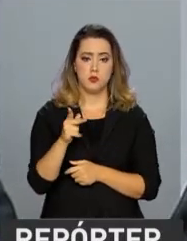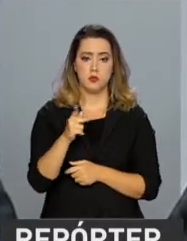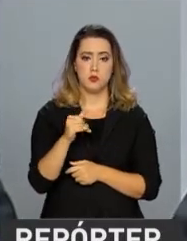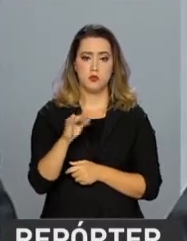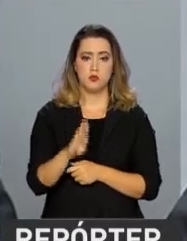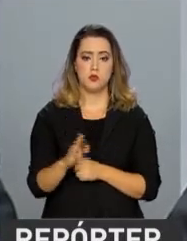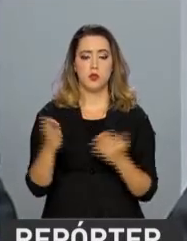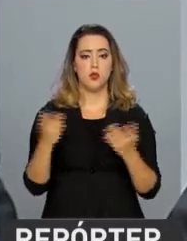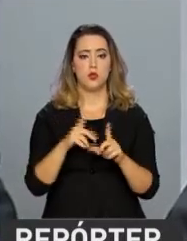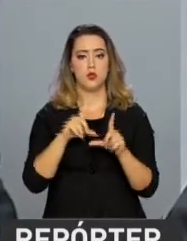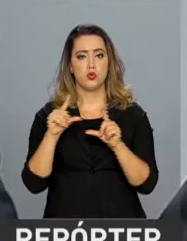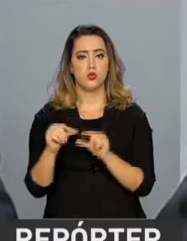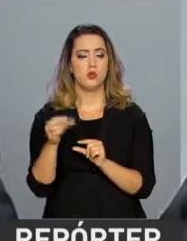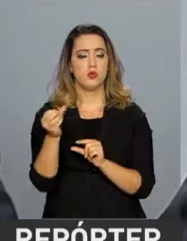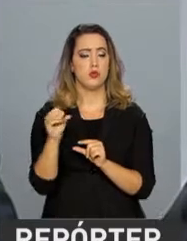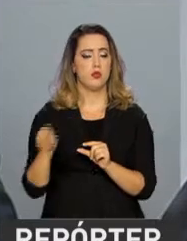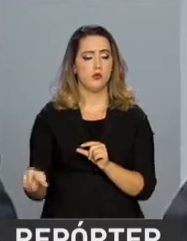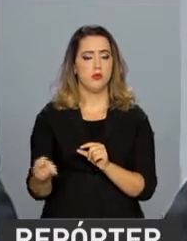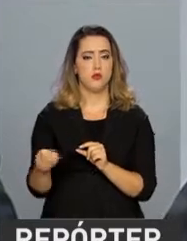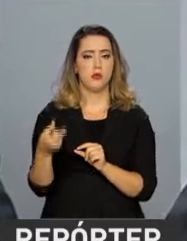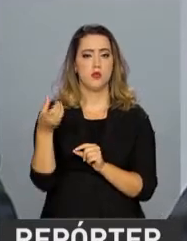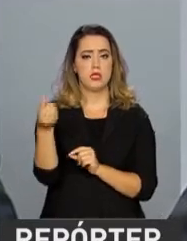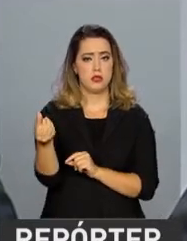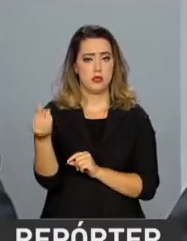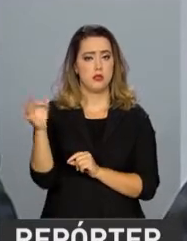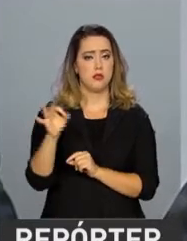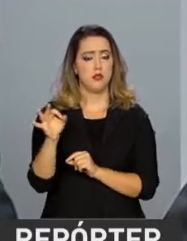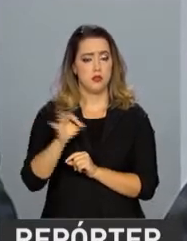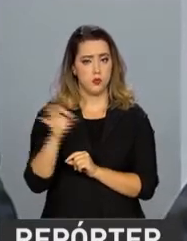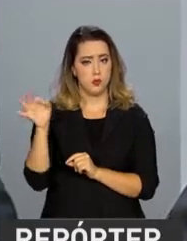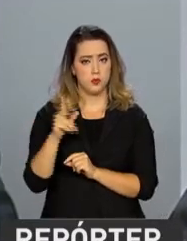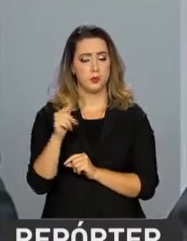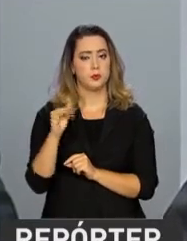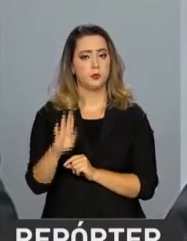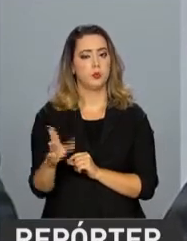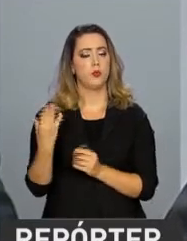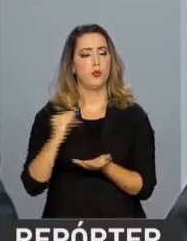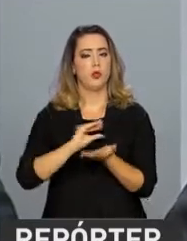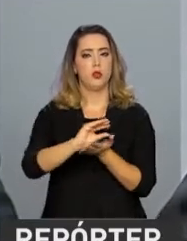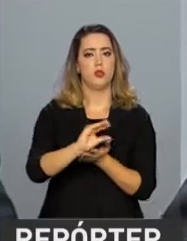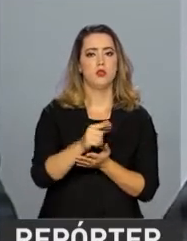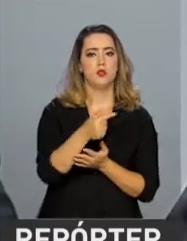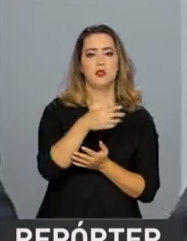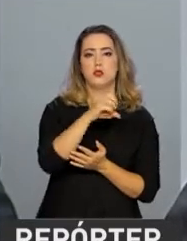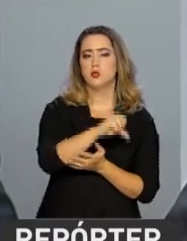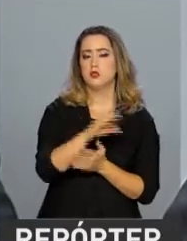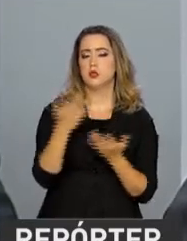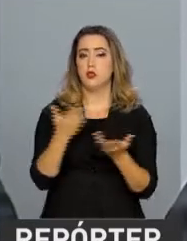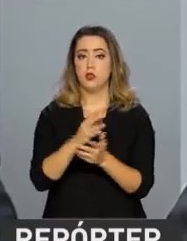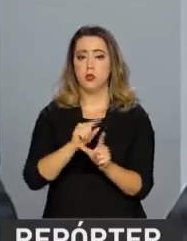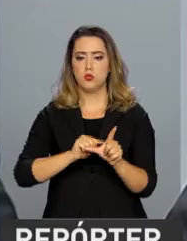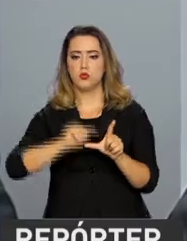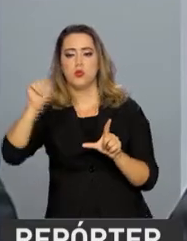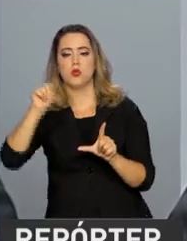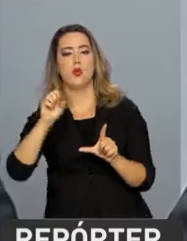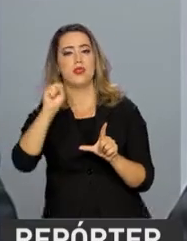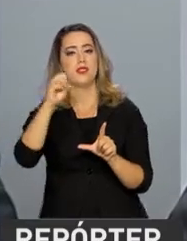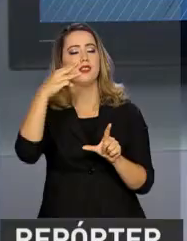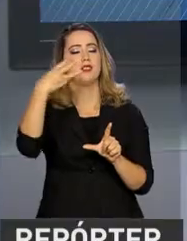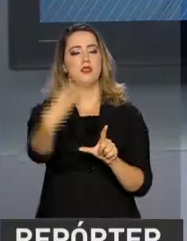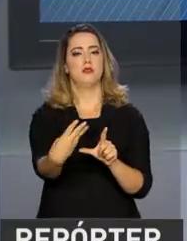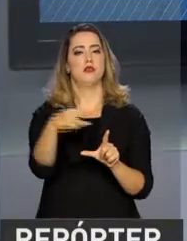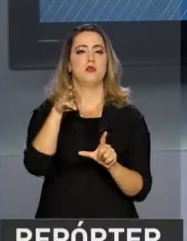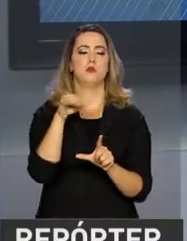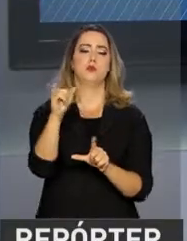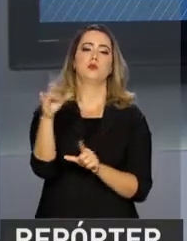0,6 e os investimentos diretos no brasil subiram de 79 para 83 bilhões de dólares